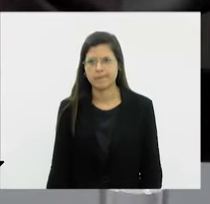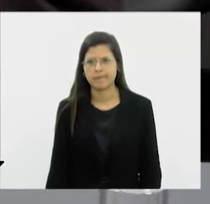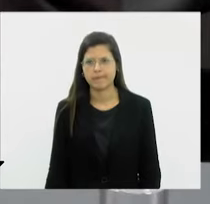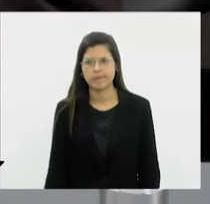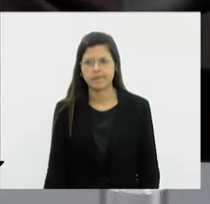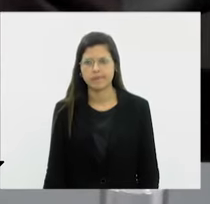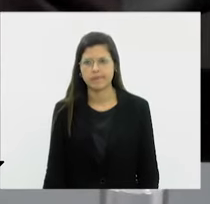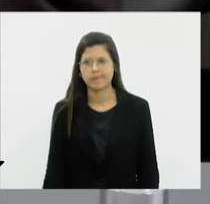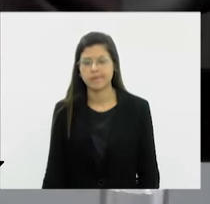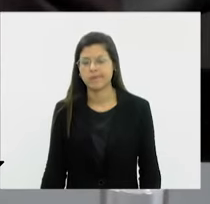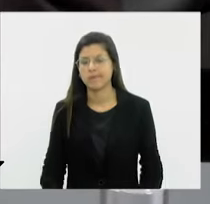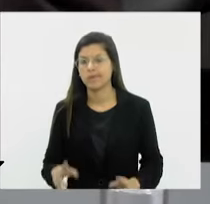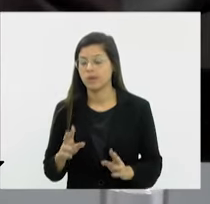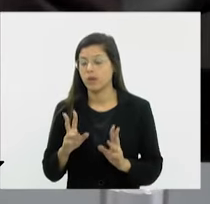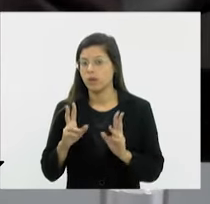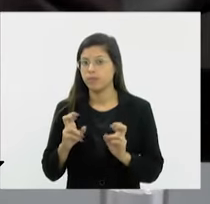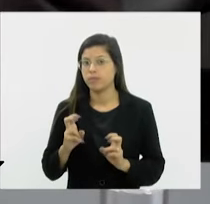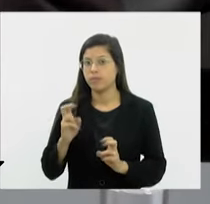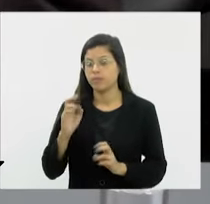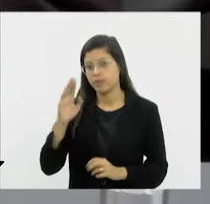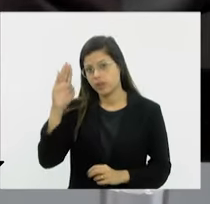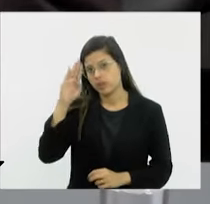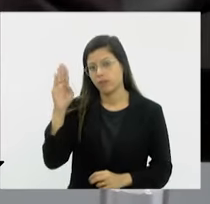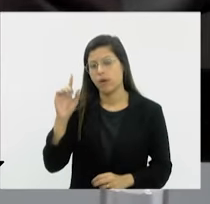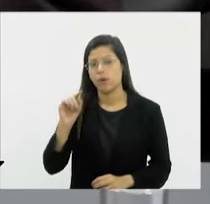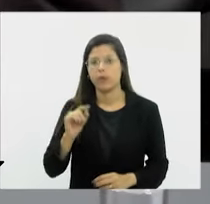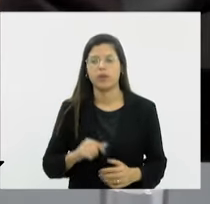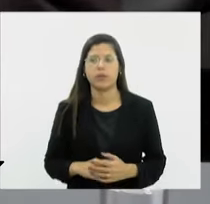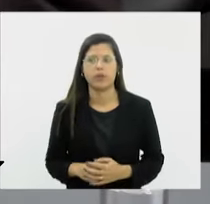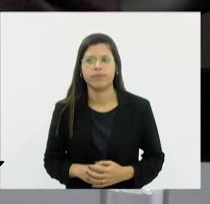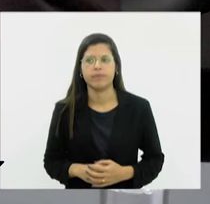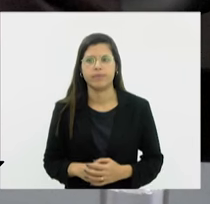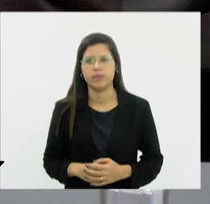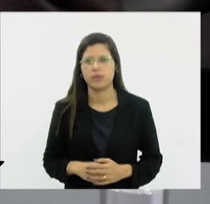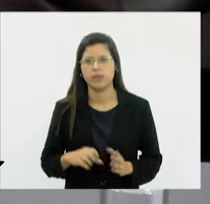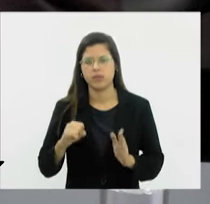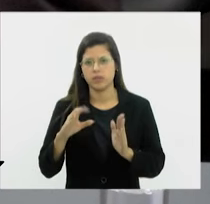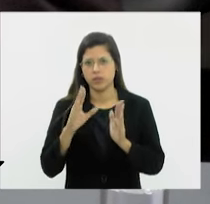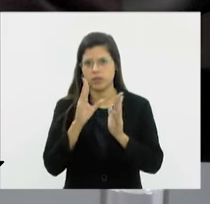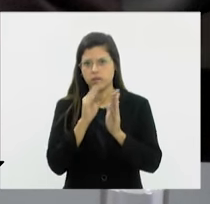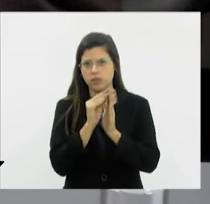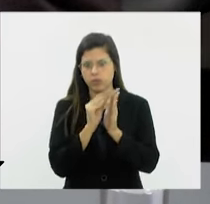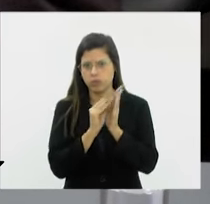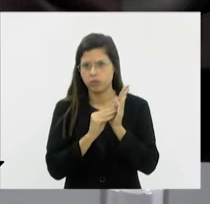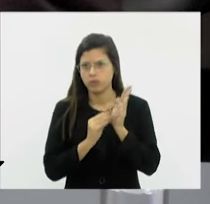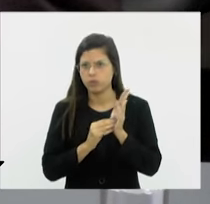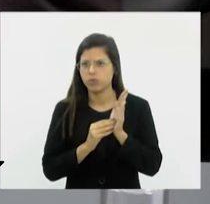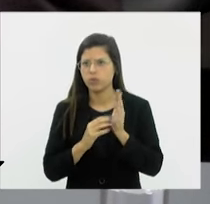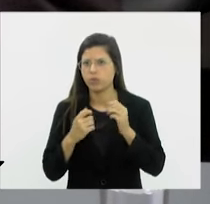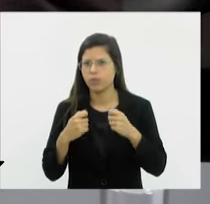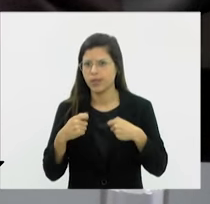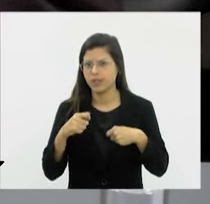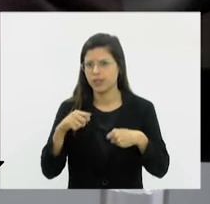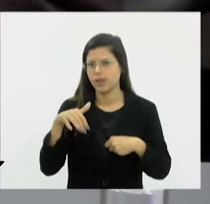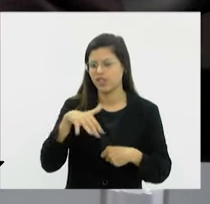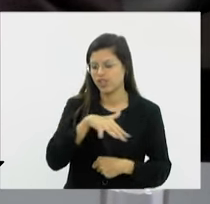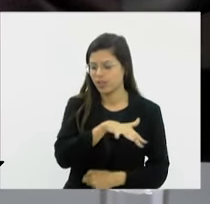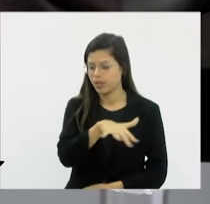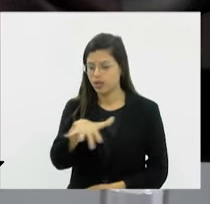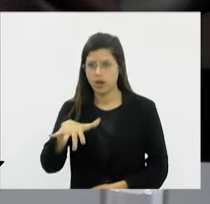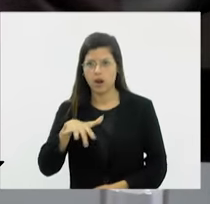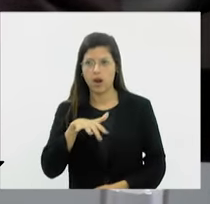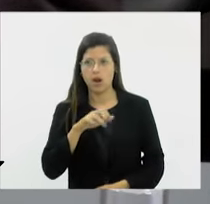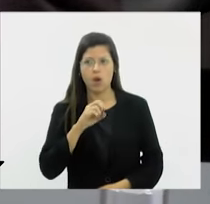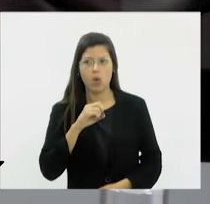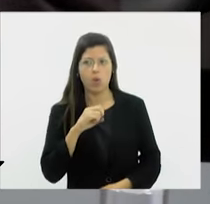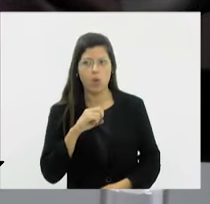A questão central é se esse conteúdo tem que ter o caráter geral. Verdade. Ou tem que